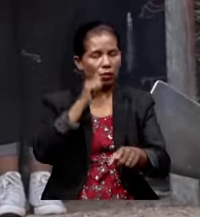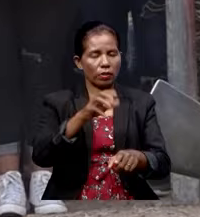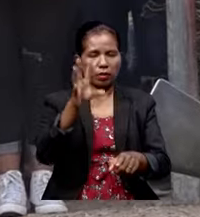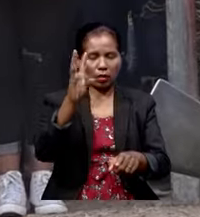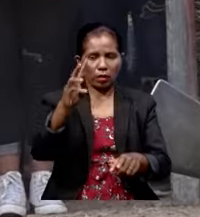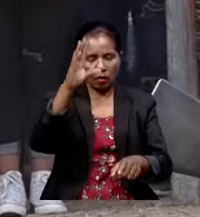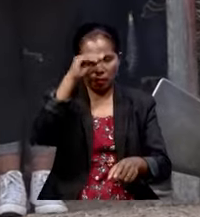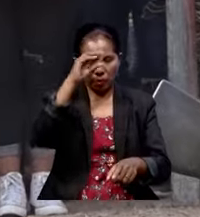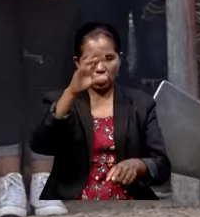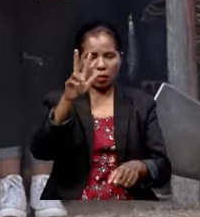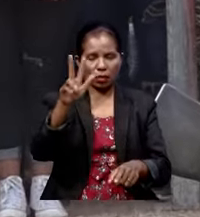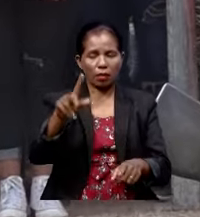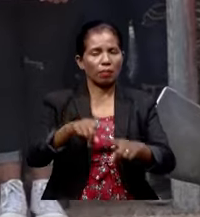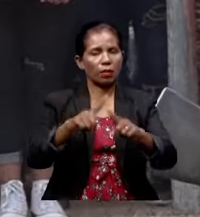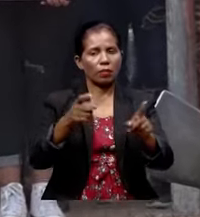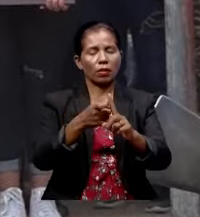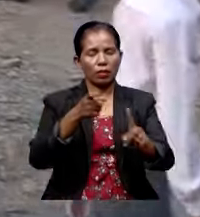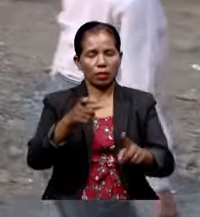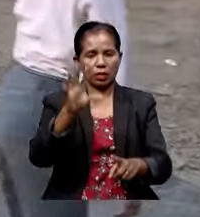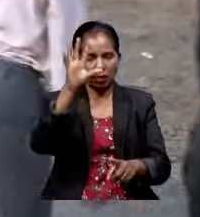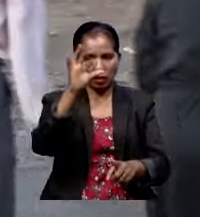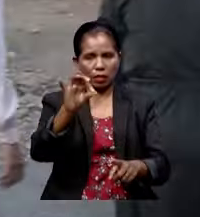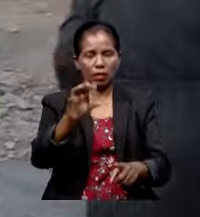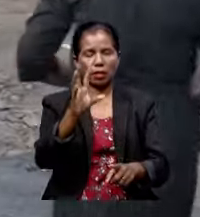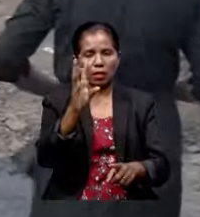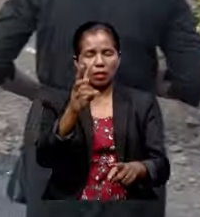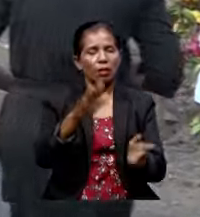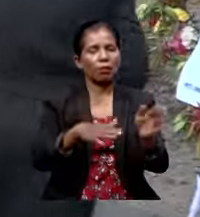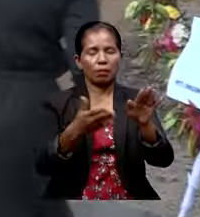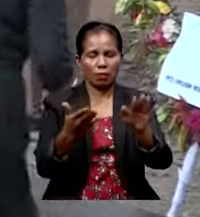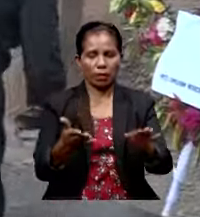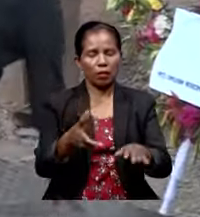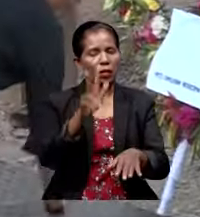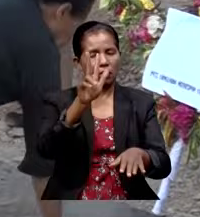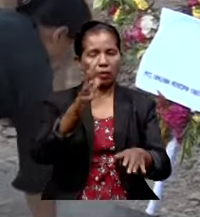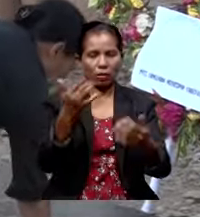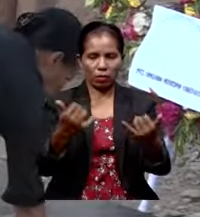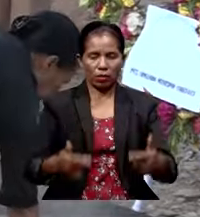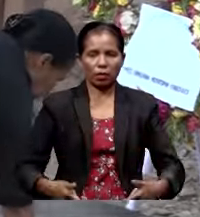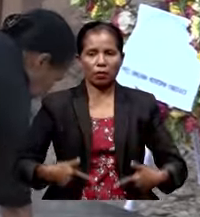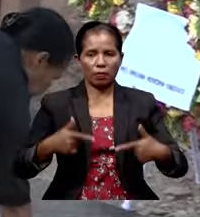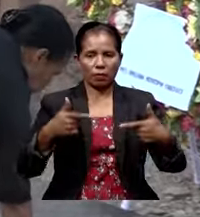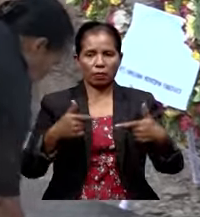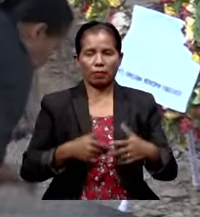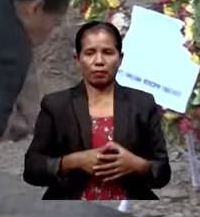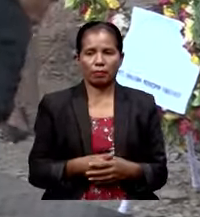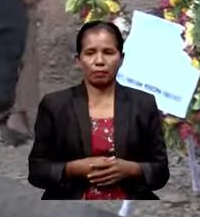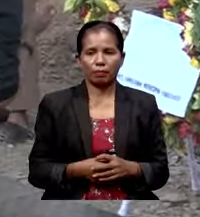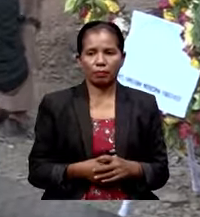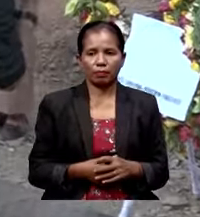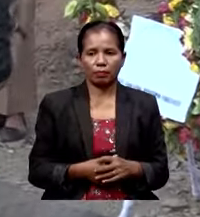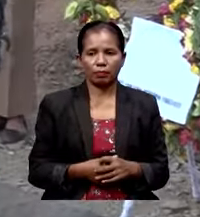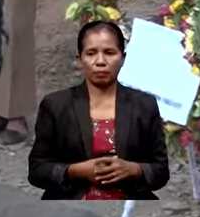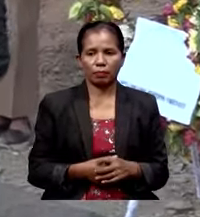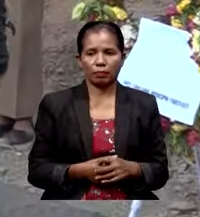no Mane Naintolu, Maibehu Sinainsia, ne, Nen Mateona, no Naintolu Maximores. Equipa Cobertura, GMN.